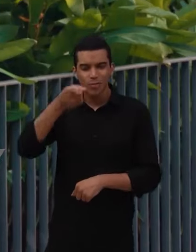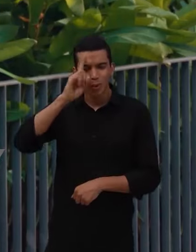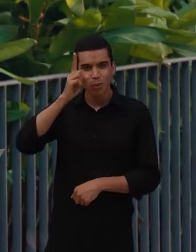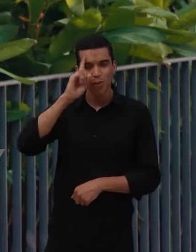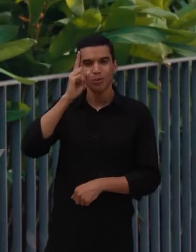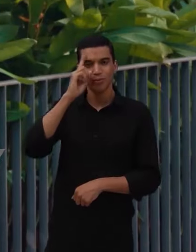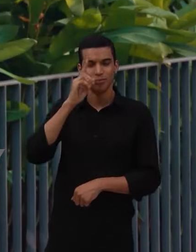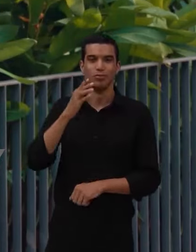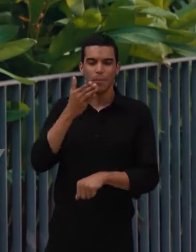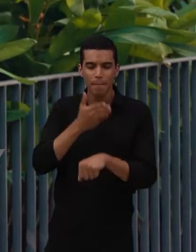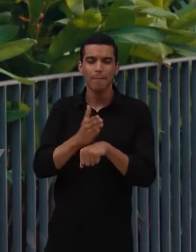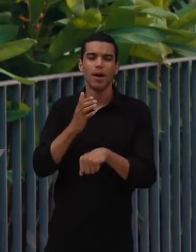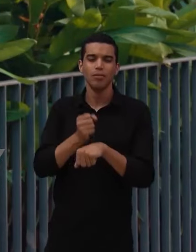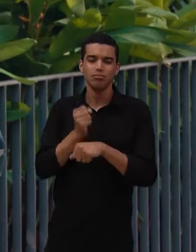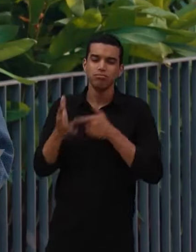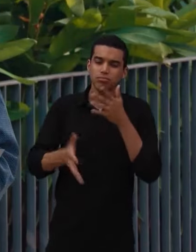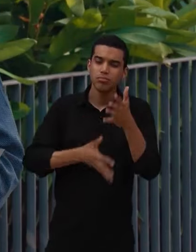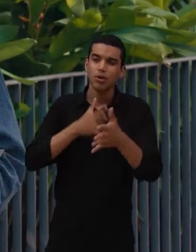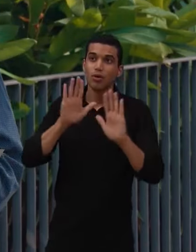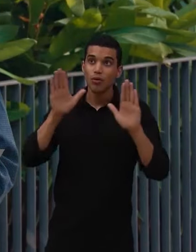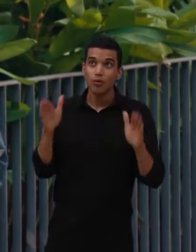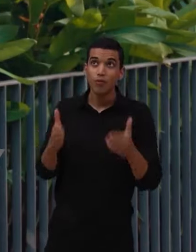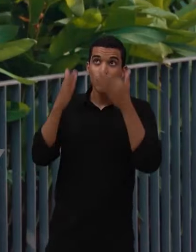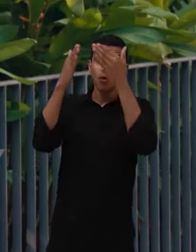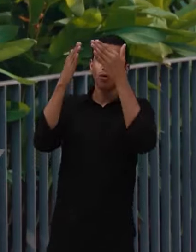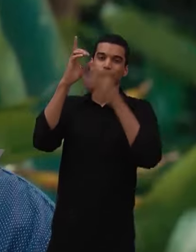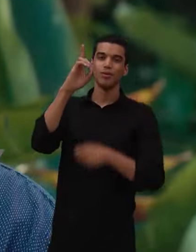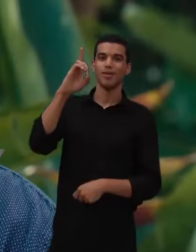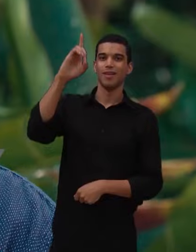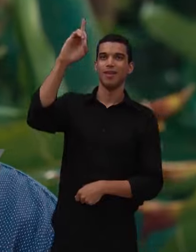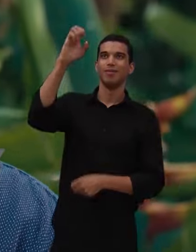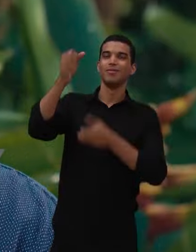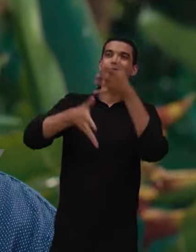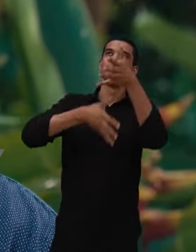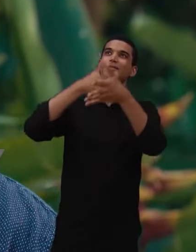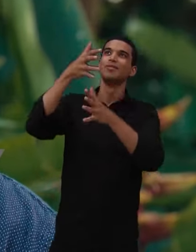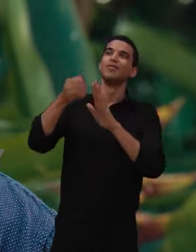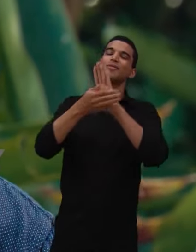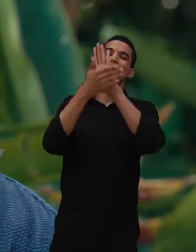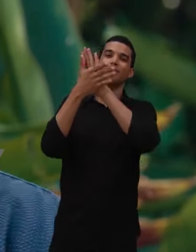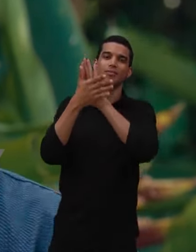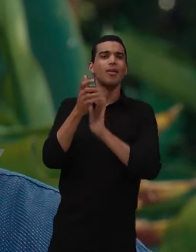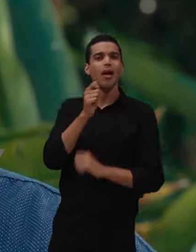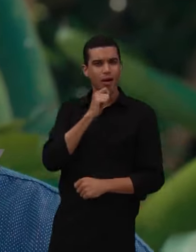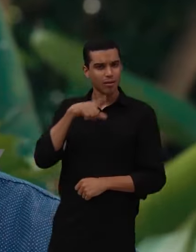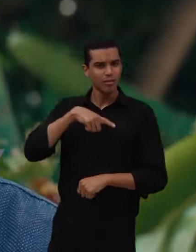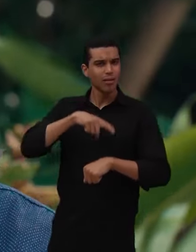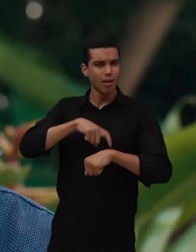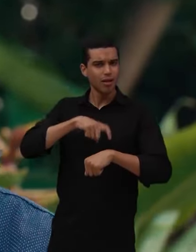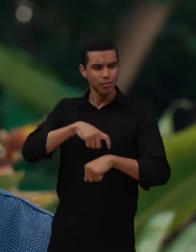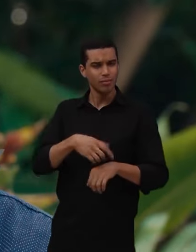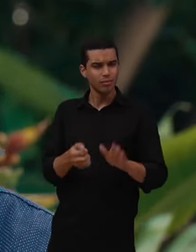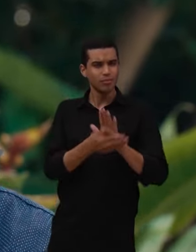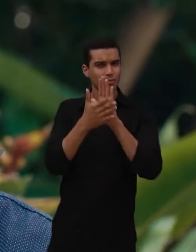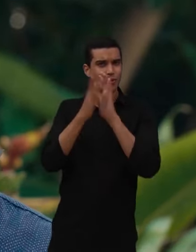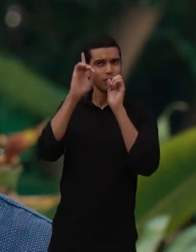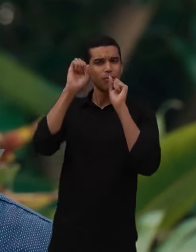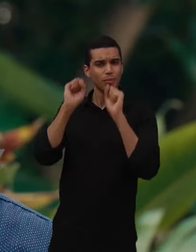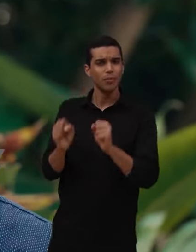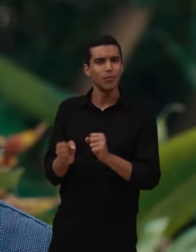Senhor. O Salmo 150, por último, vai nos dizer de que há uma exortação acerca do